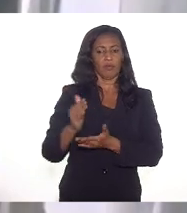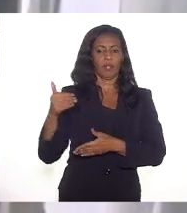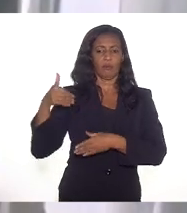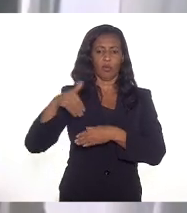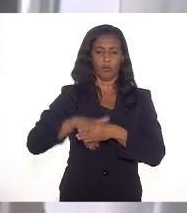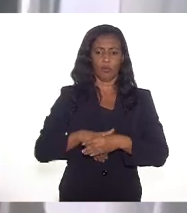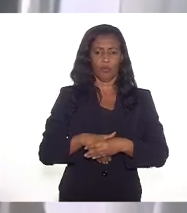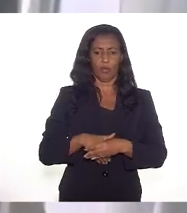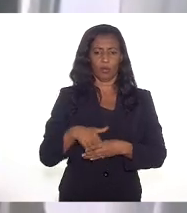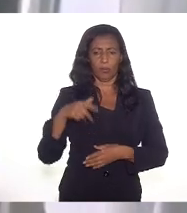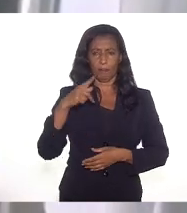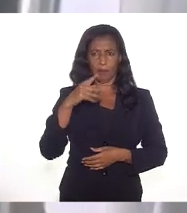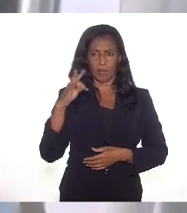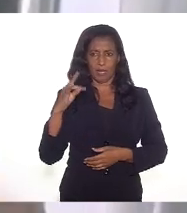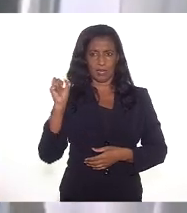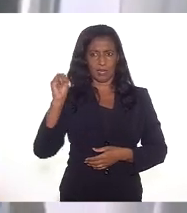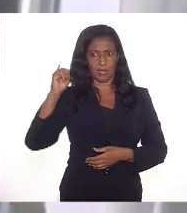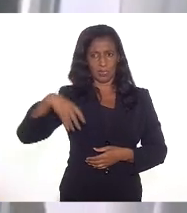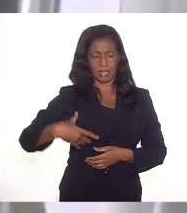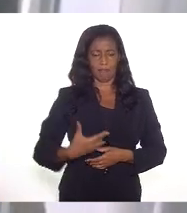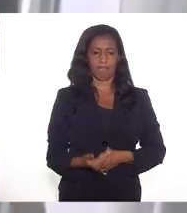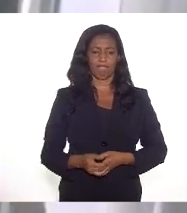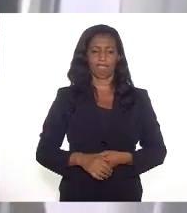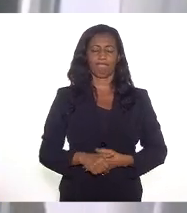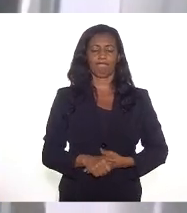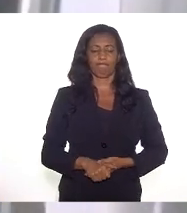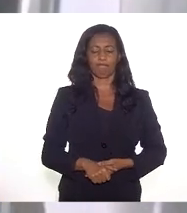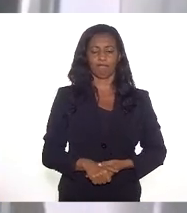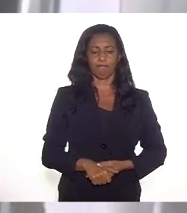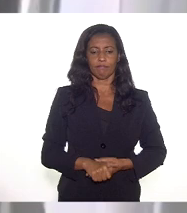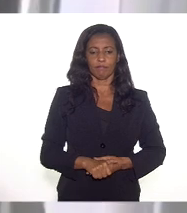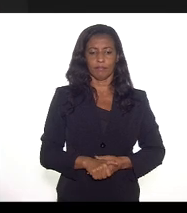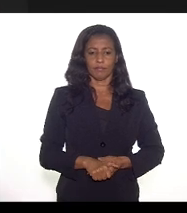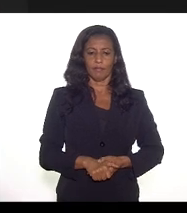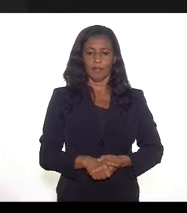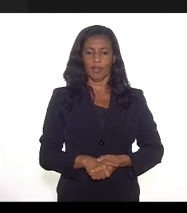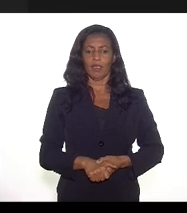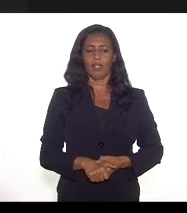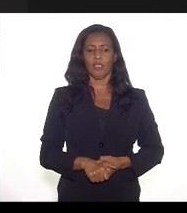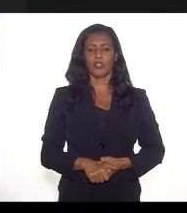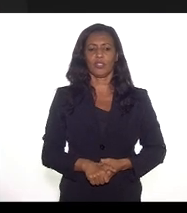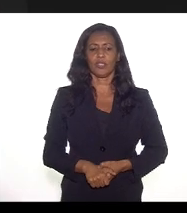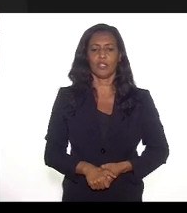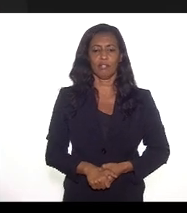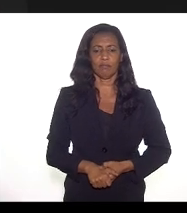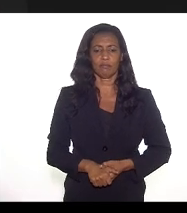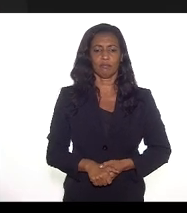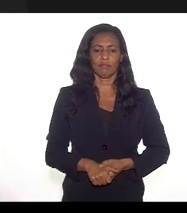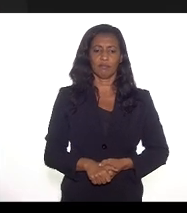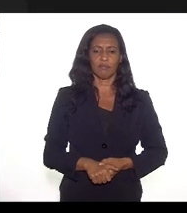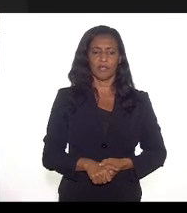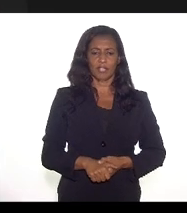e caminho pelo PT, eu voto sim, homenageando o substitutivo da CCJ. Deputada Renata Souza.